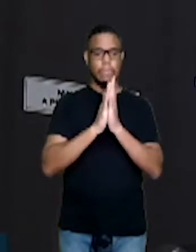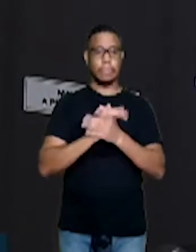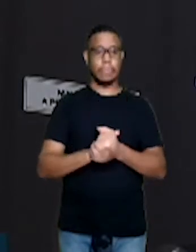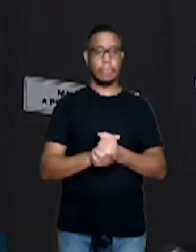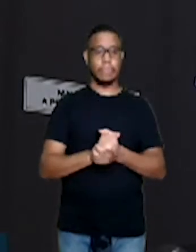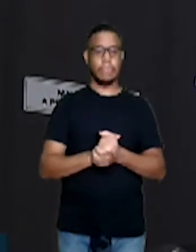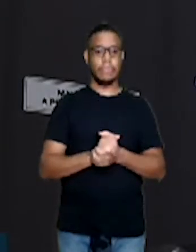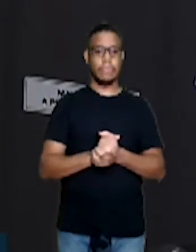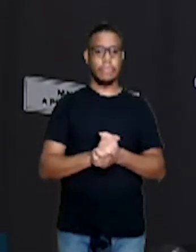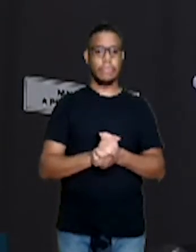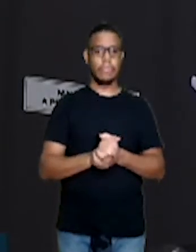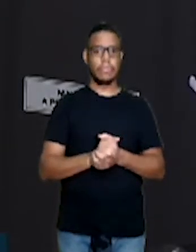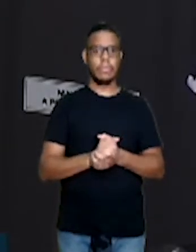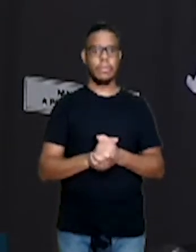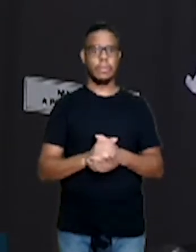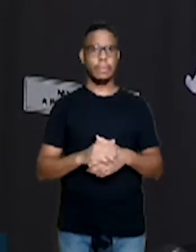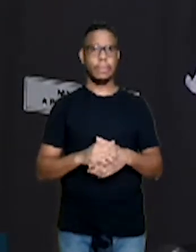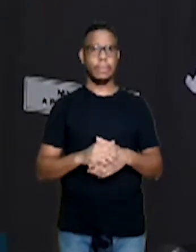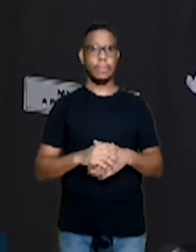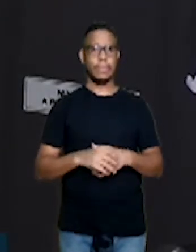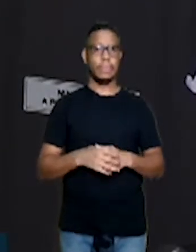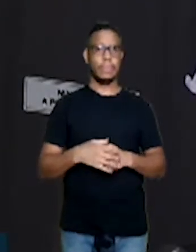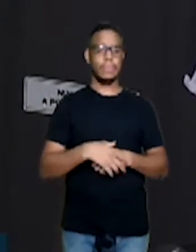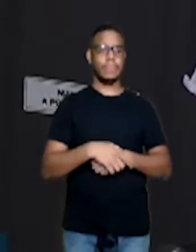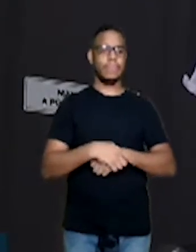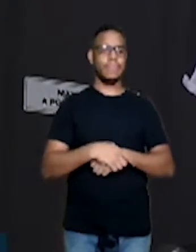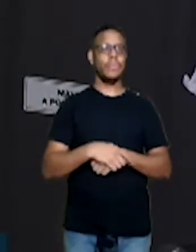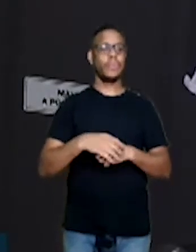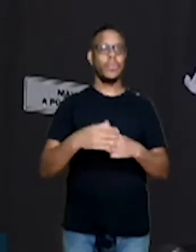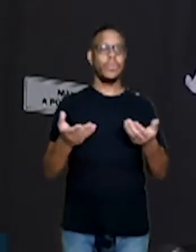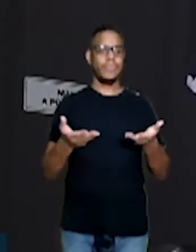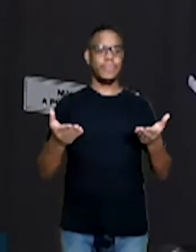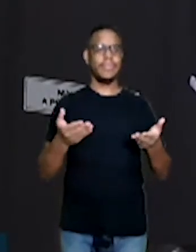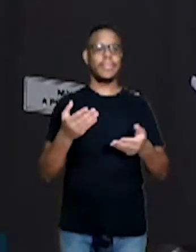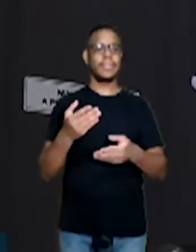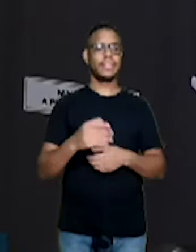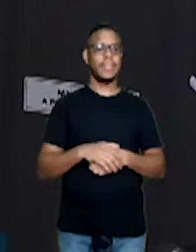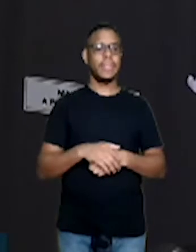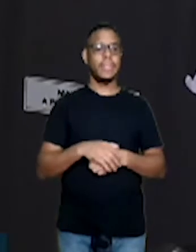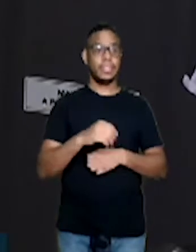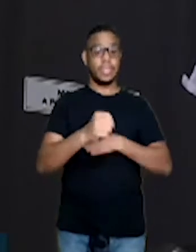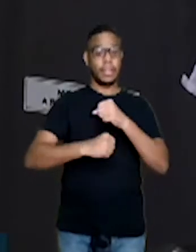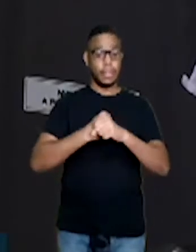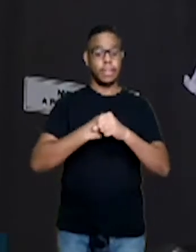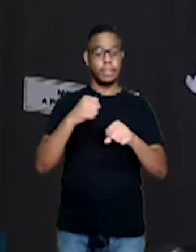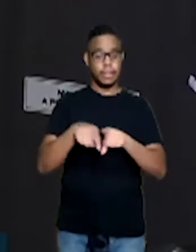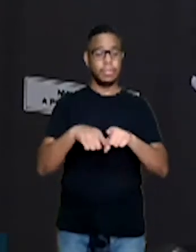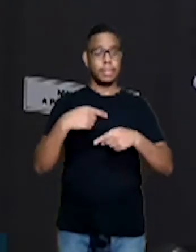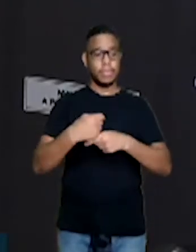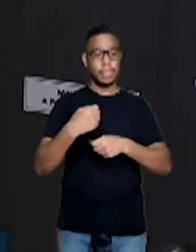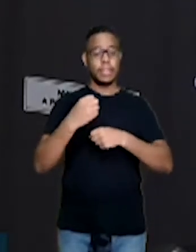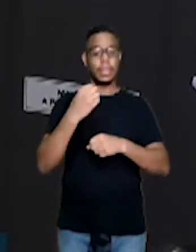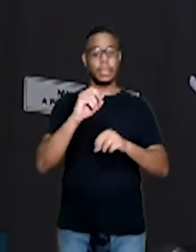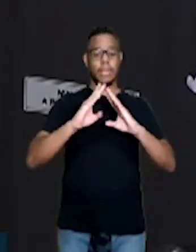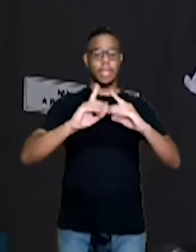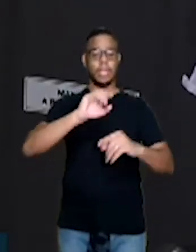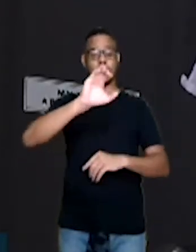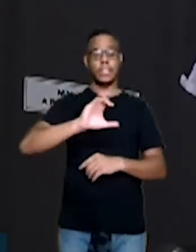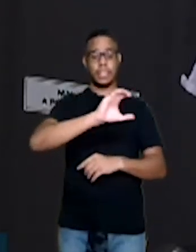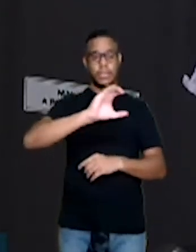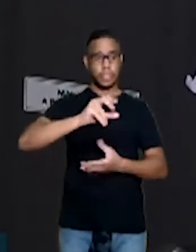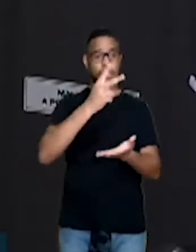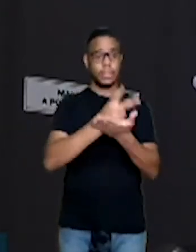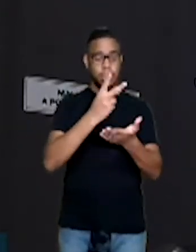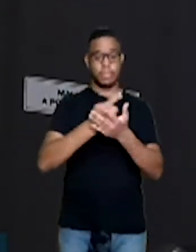dentro da Igreja Católica. E esse ano, como em todos os anos, a Igreja Católica sempre